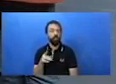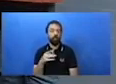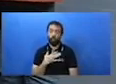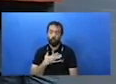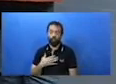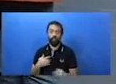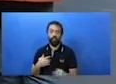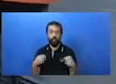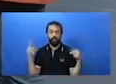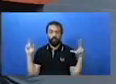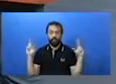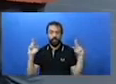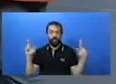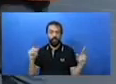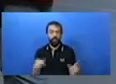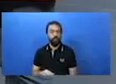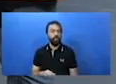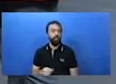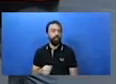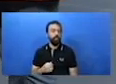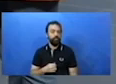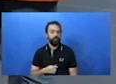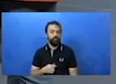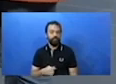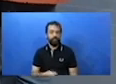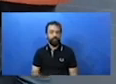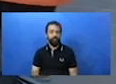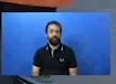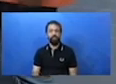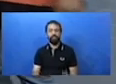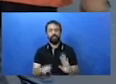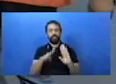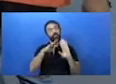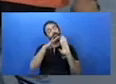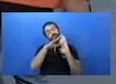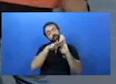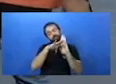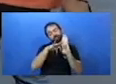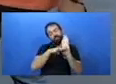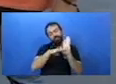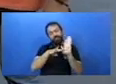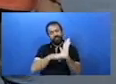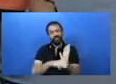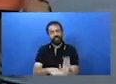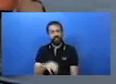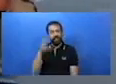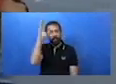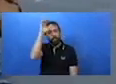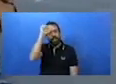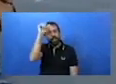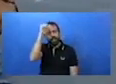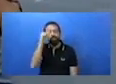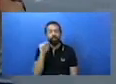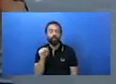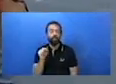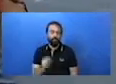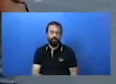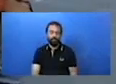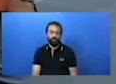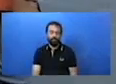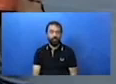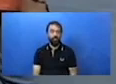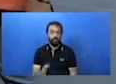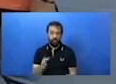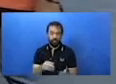gostem, porque nós estamos fazendo com muito carinho para vocês, tá bom? Da nossa unidade 7, o que nós fizemos? Nós estudamos